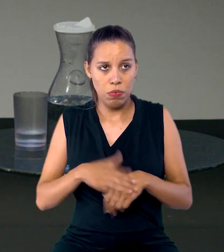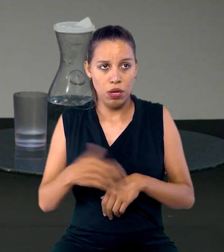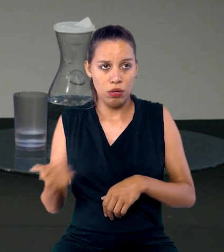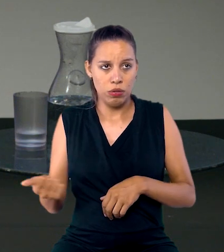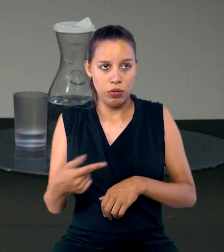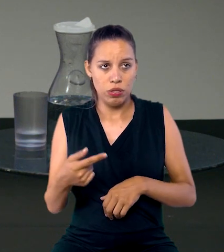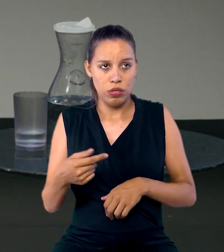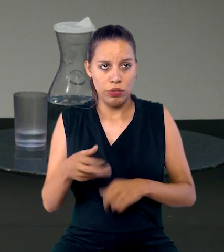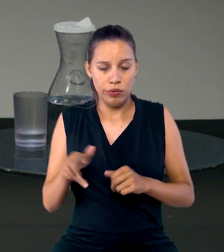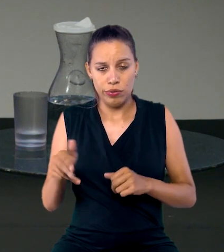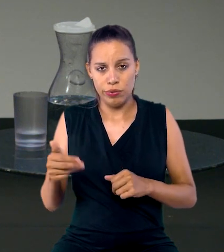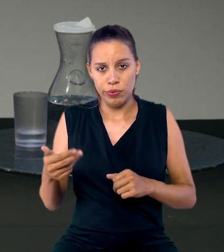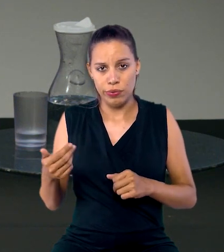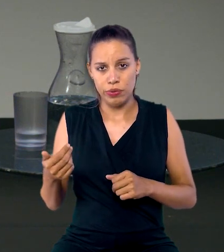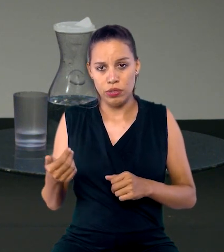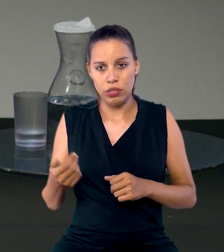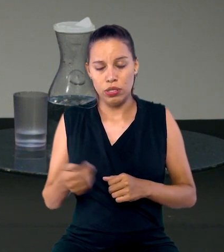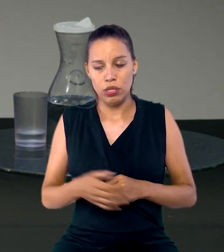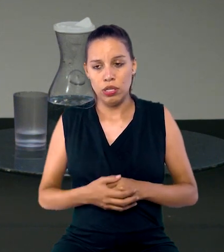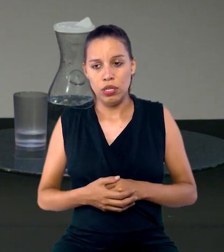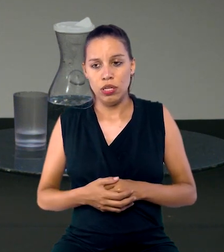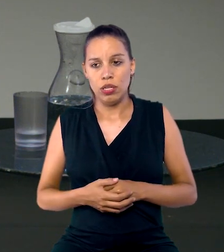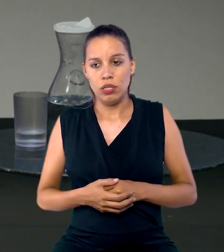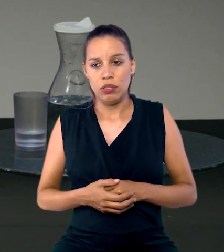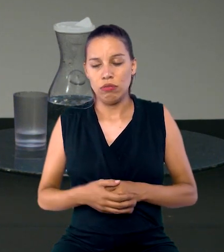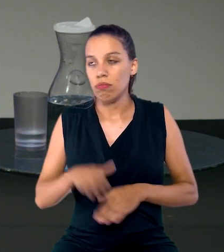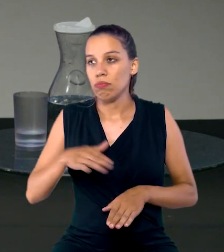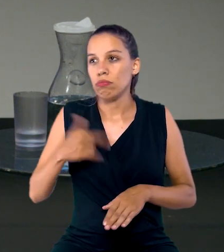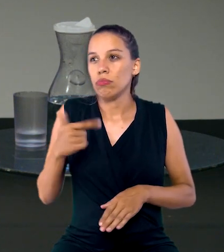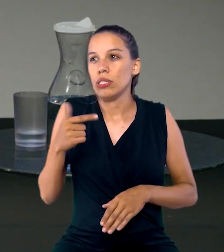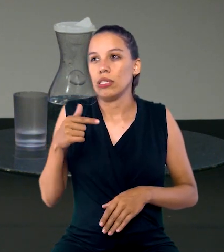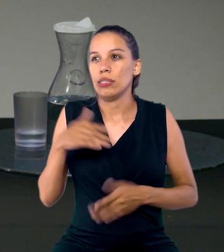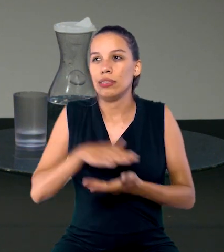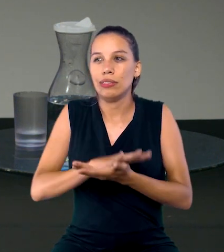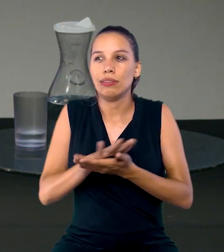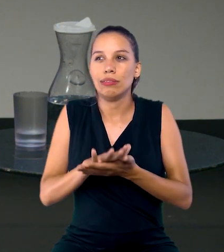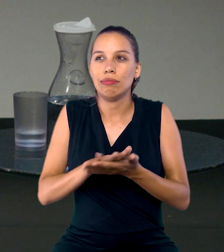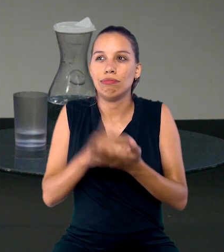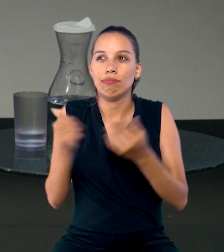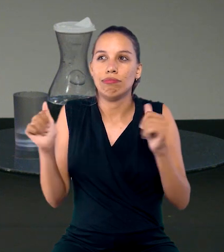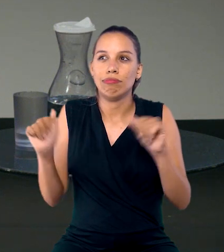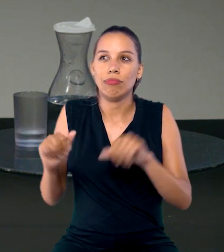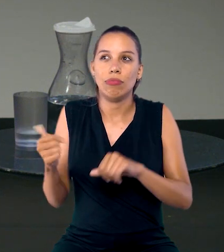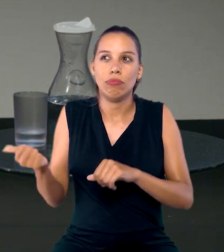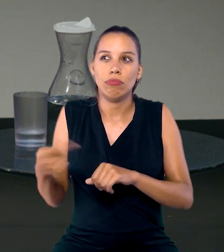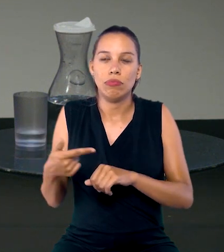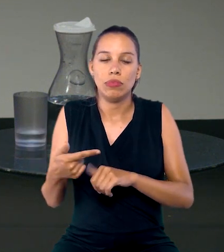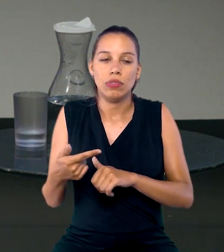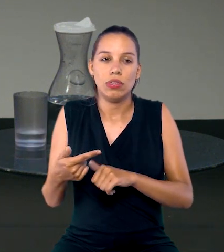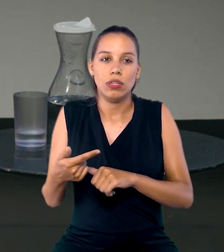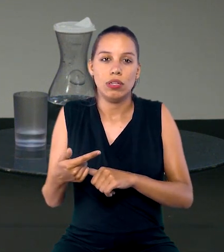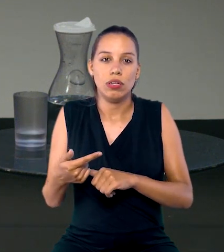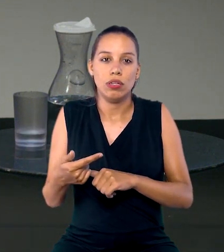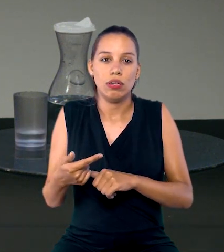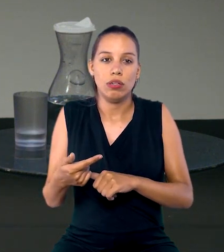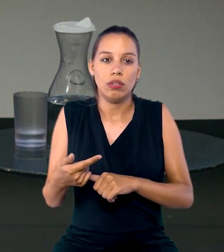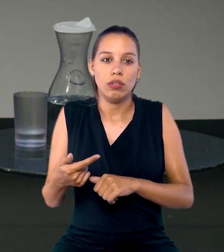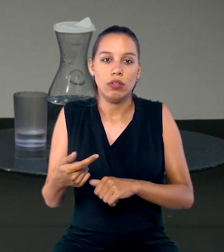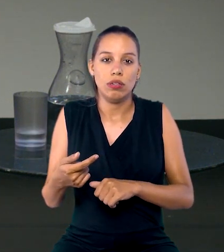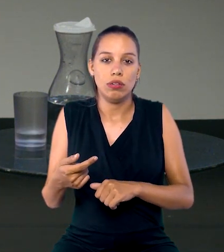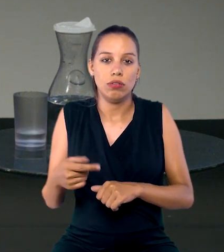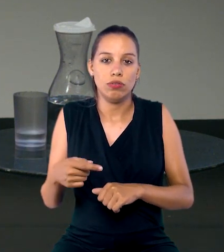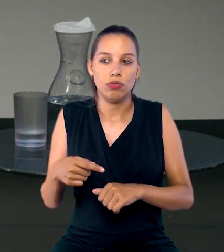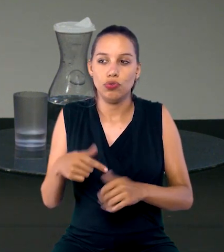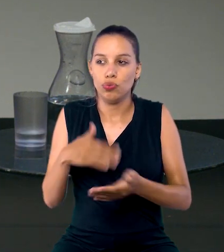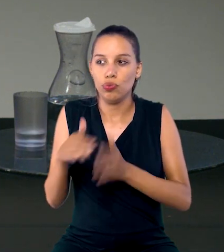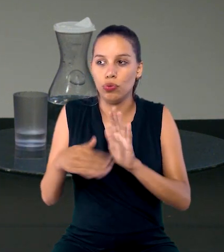esse binarismo. Né? Acho que não tem, talvez não tenha nada pior. Talvez muito do que a gente está vivendo se chama